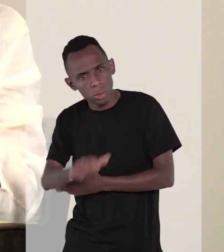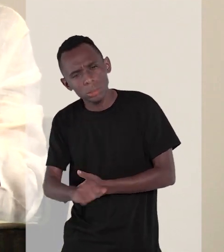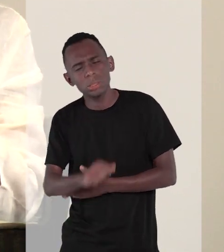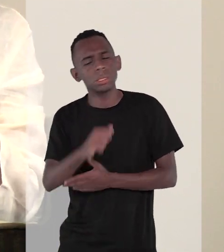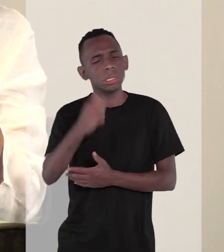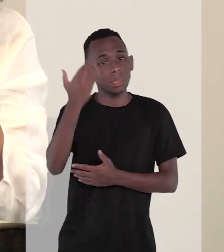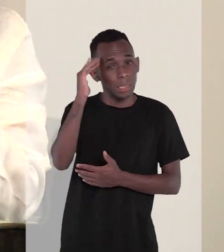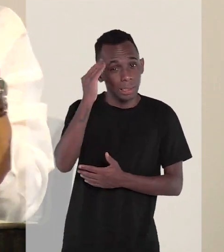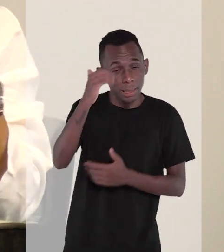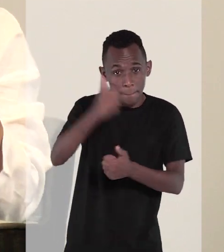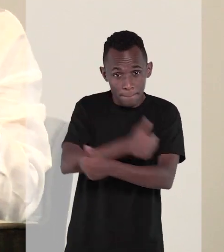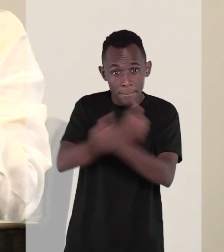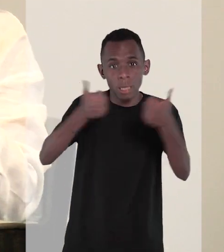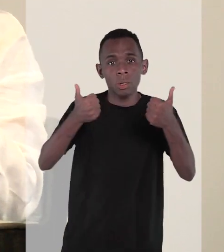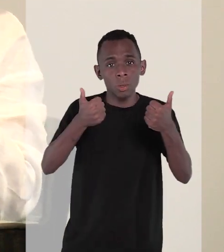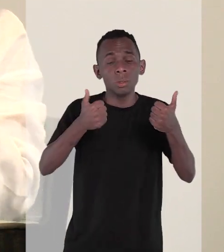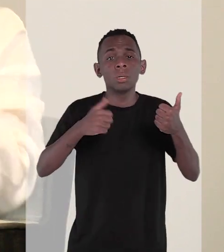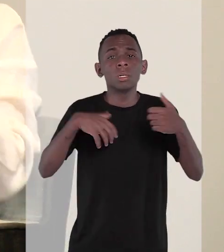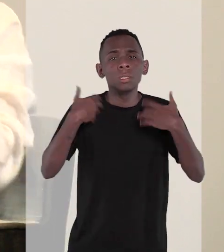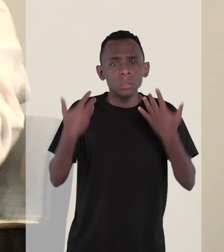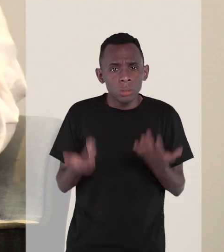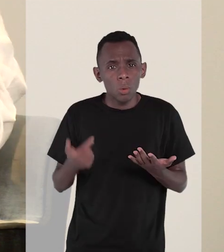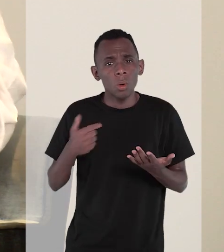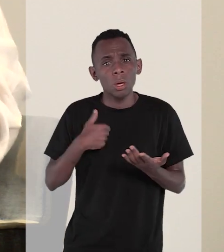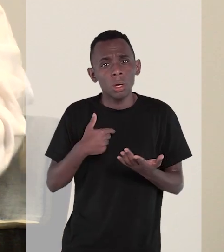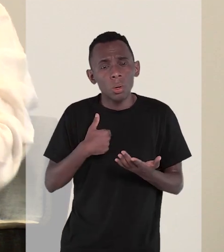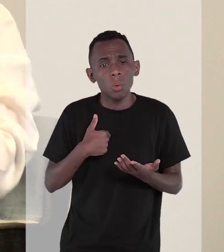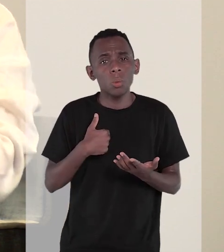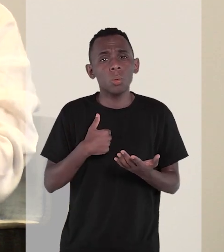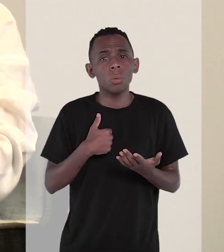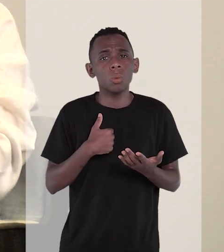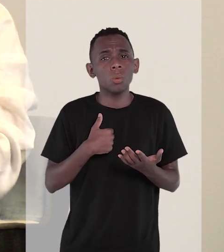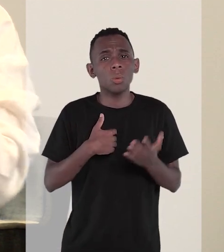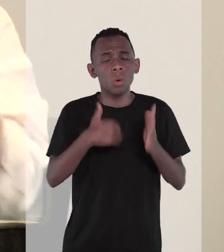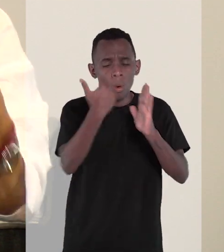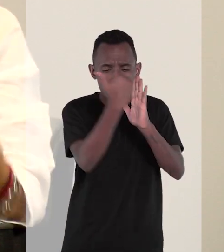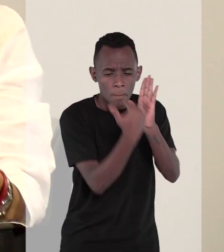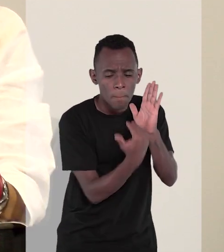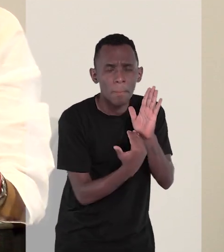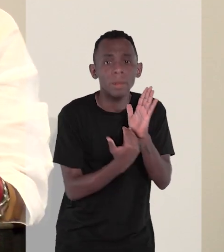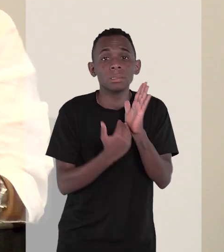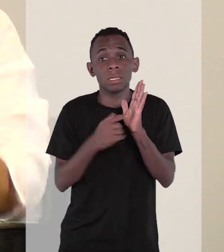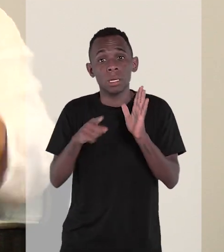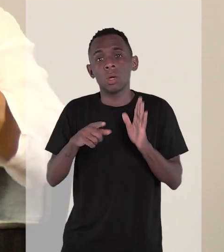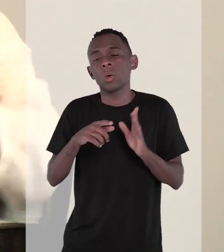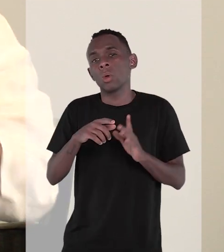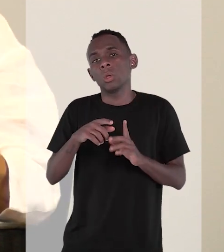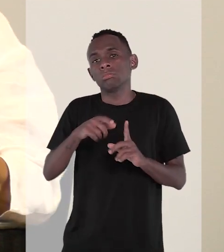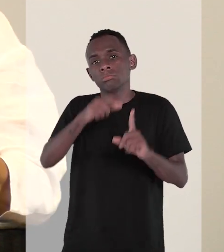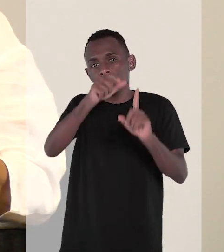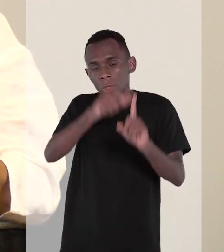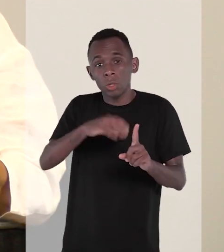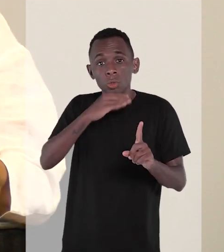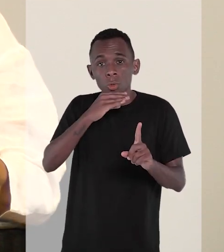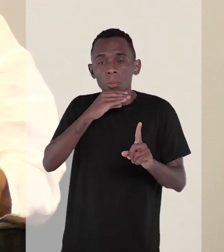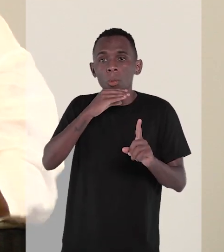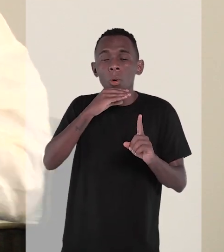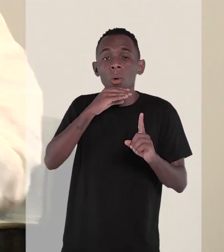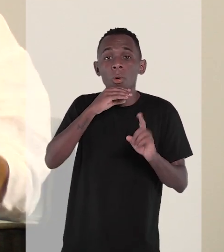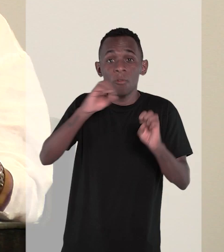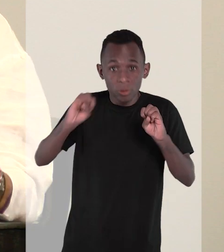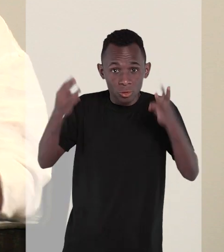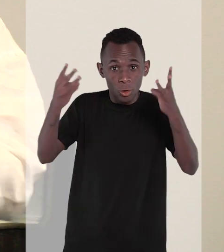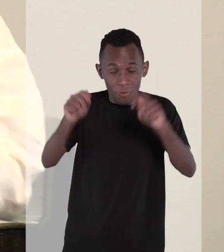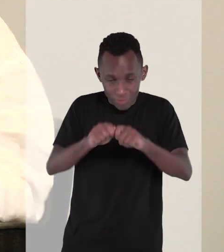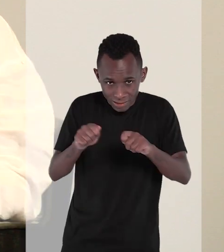melhor aquilo do que se tratava, o que era. E aí eu viajei nisso do roteiro, né? Que ele ia fazer um show e ele